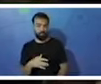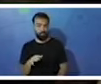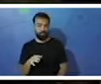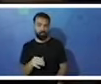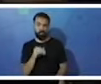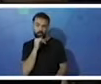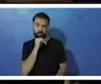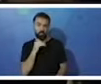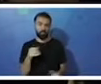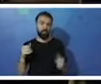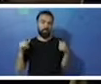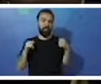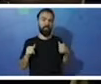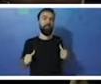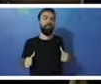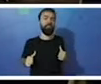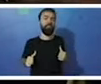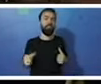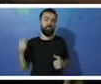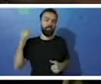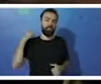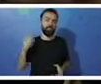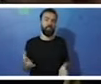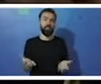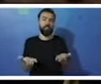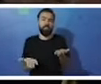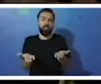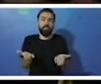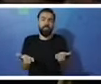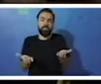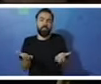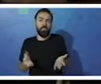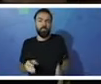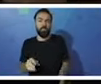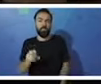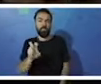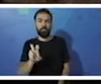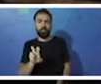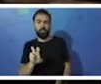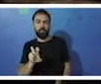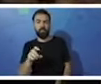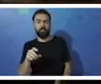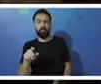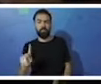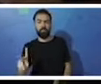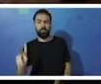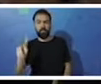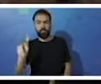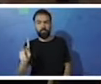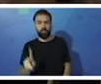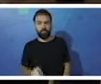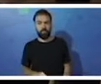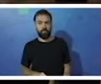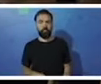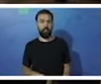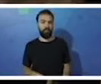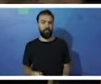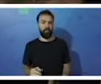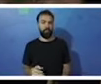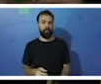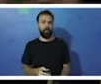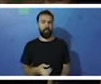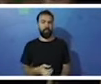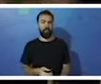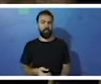mochila deve pesar uns 5 quilos. Então, quando ele fala que a mochila dele deve pesar, ele não sabe o valor